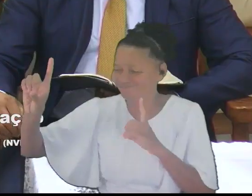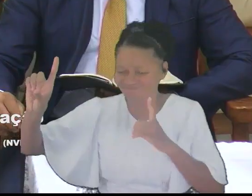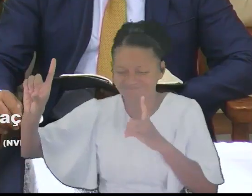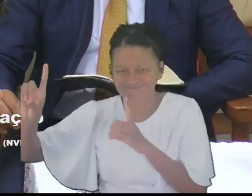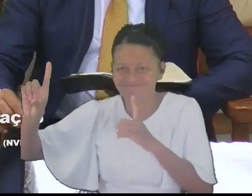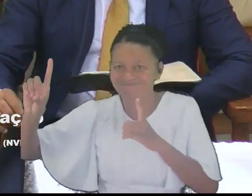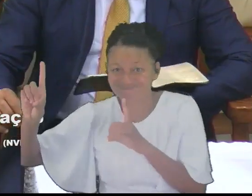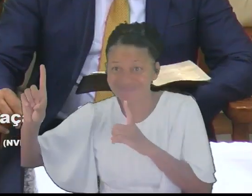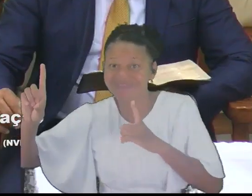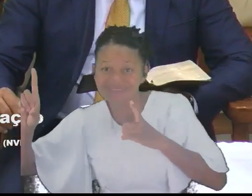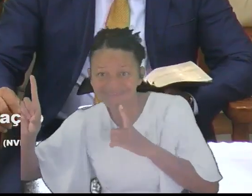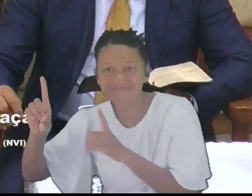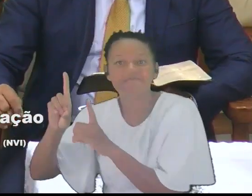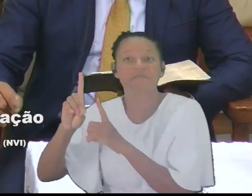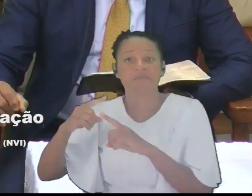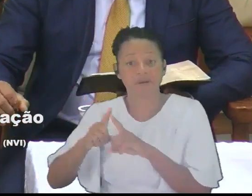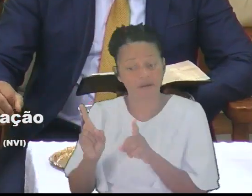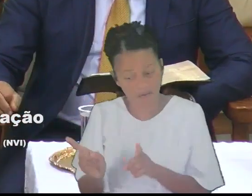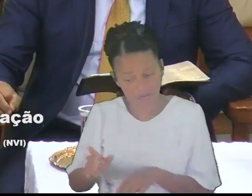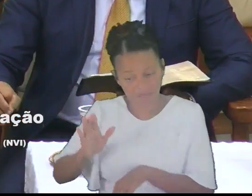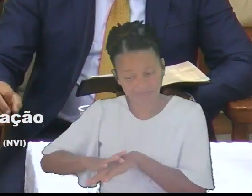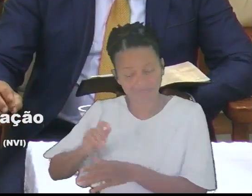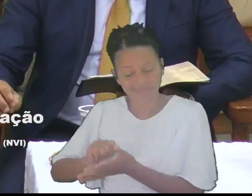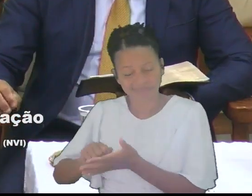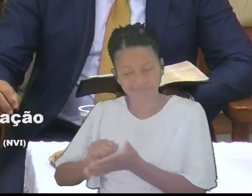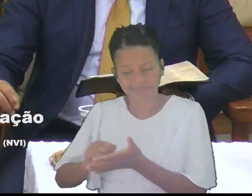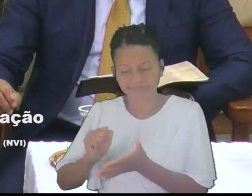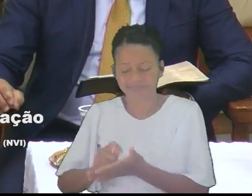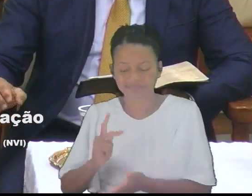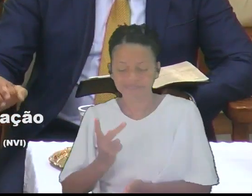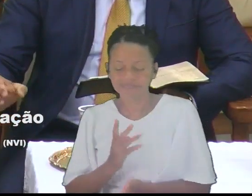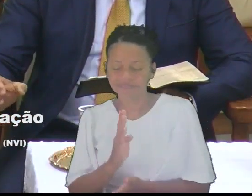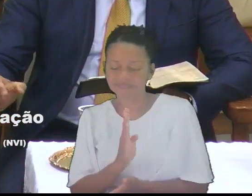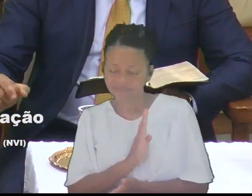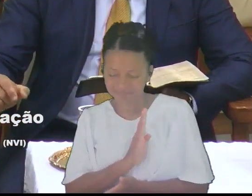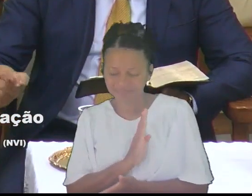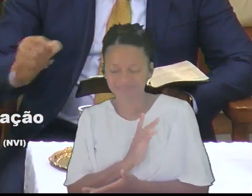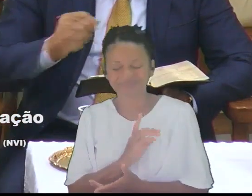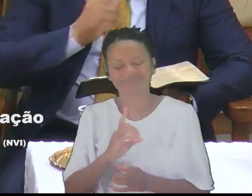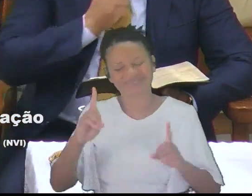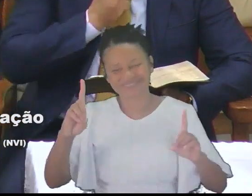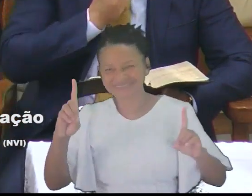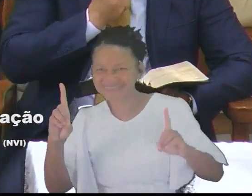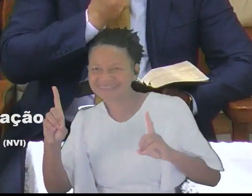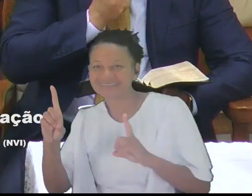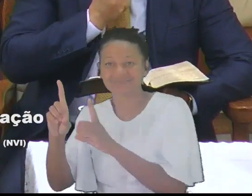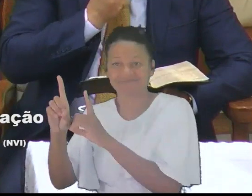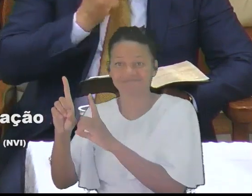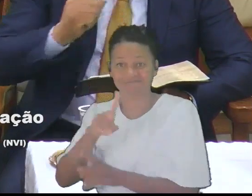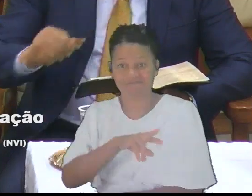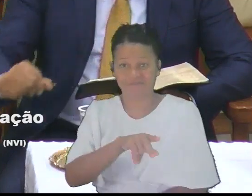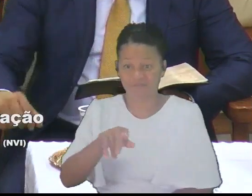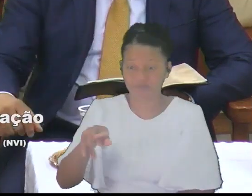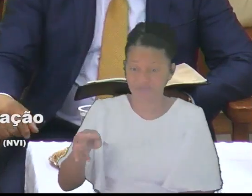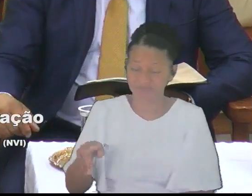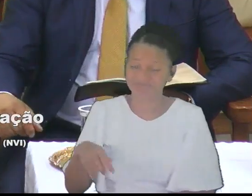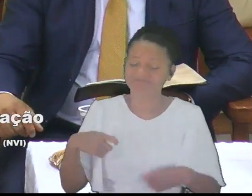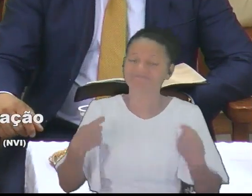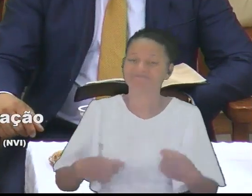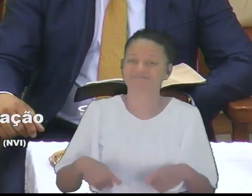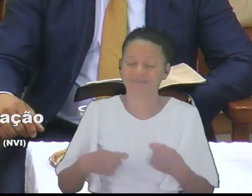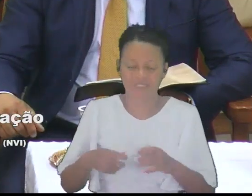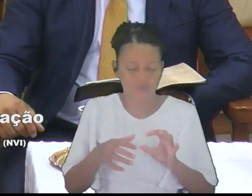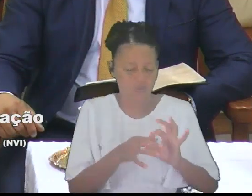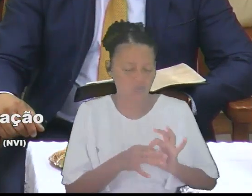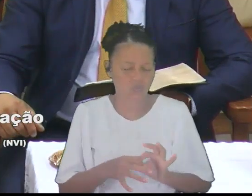Mas agora o autor da carta aos Hebreus diz, agora aproximemo-nos. Irmão, nós temos que ter